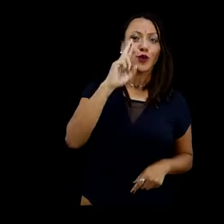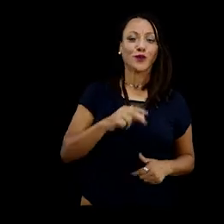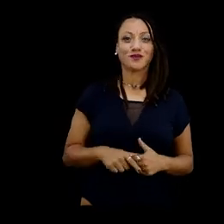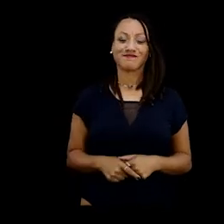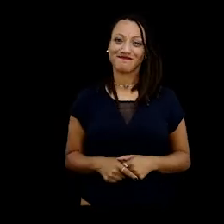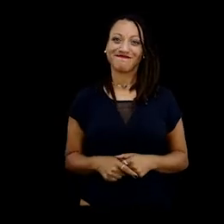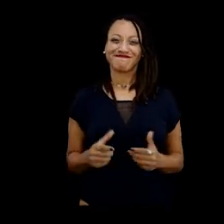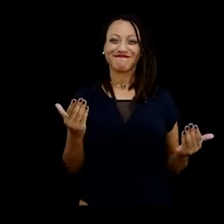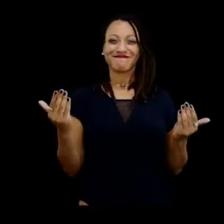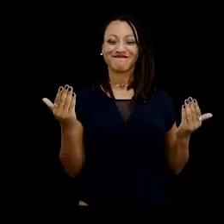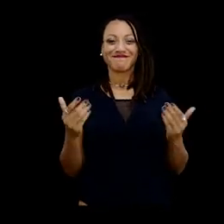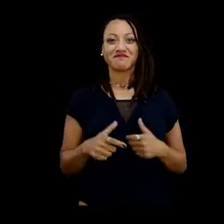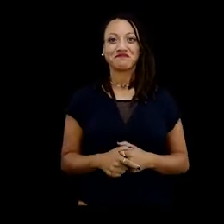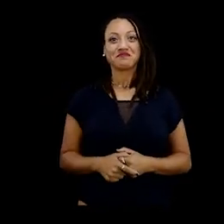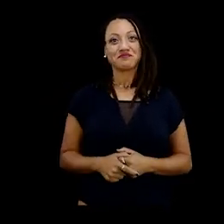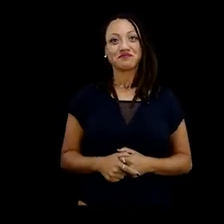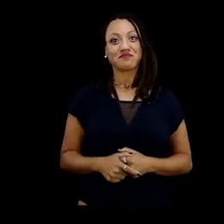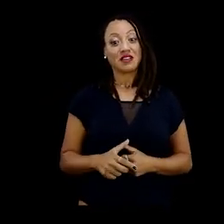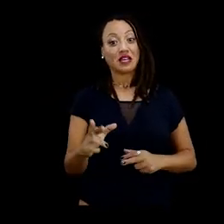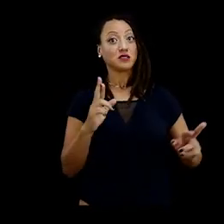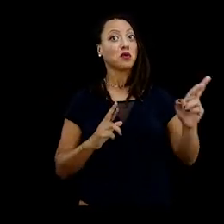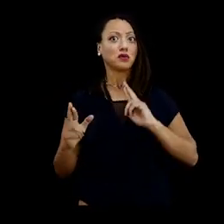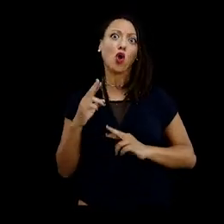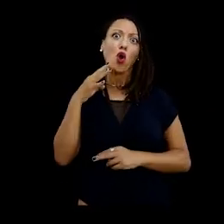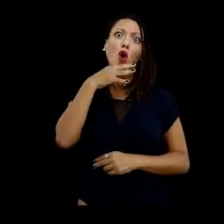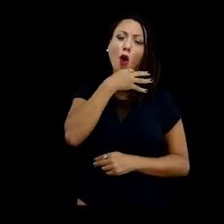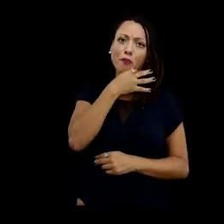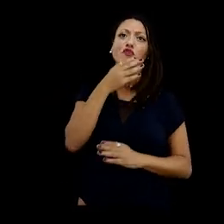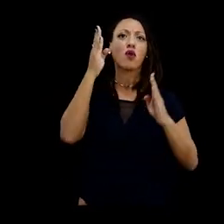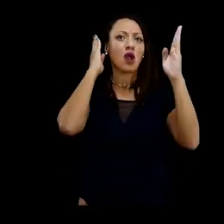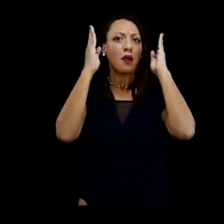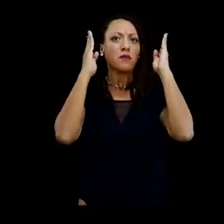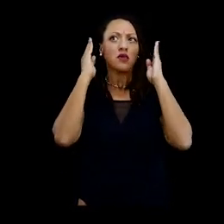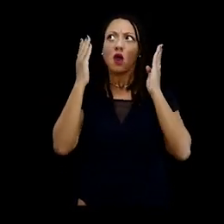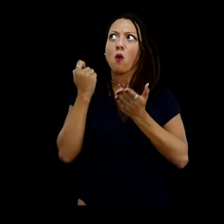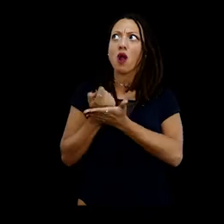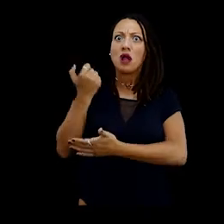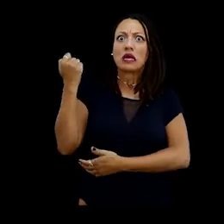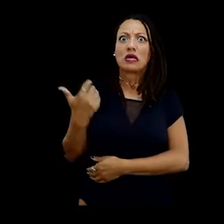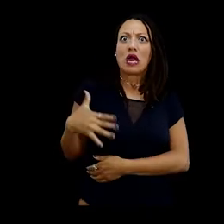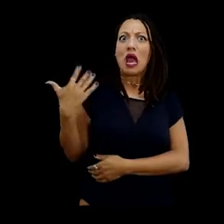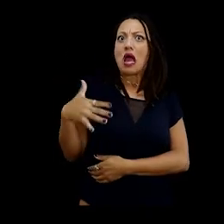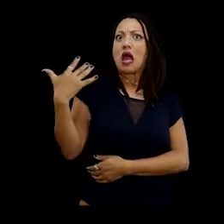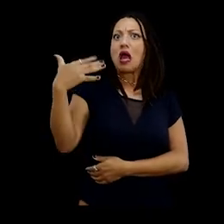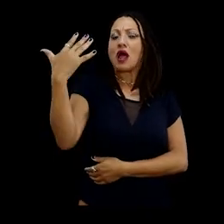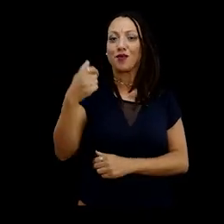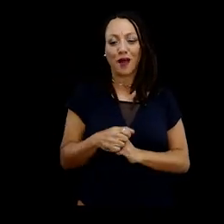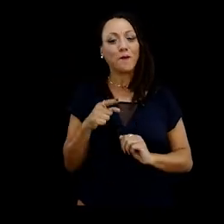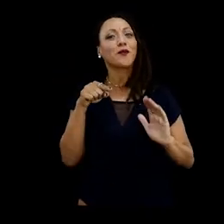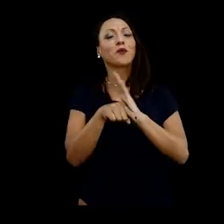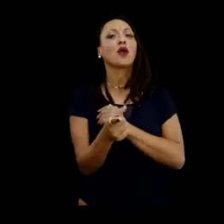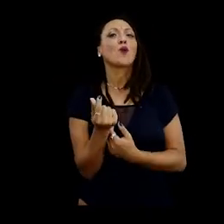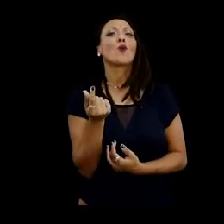Não, claro, porque a gente faz o caminhão, mas o caminhão é muito caro. Quanto custa um caminhão?